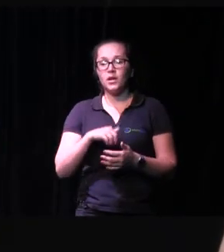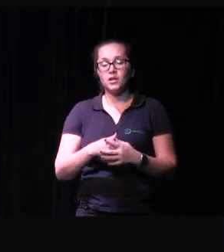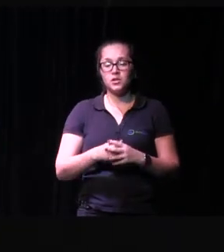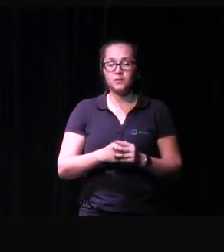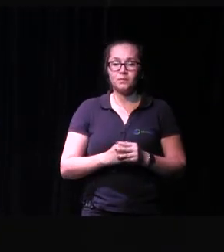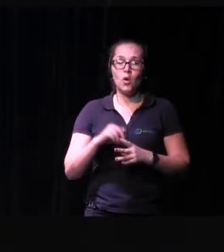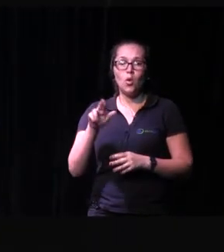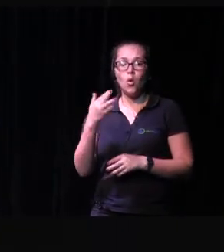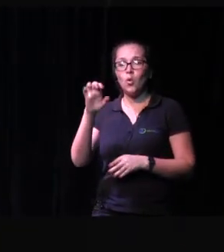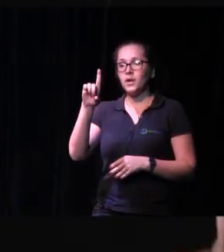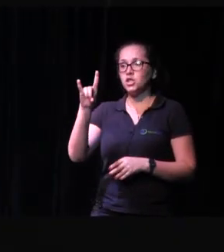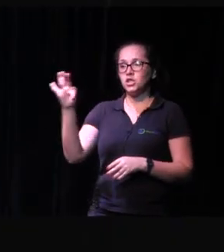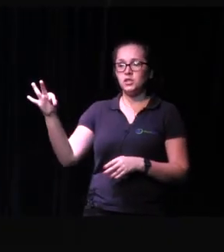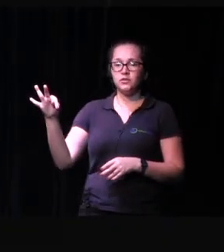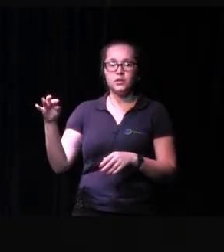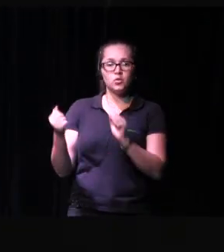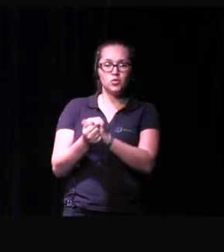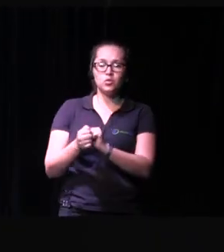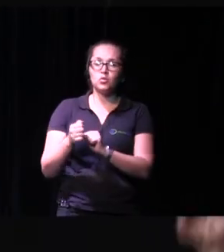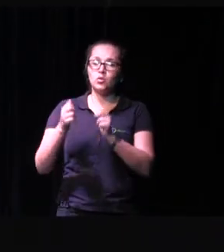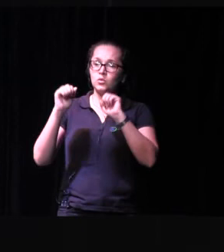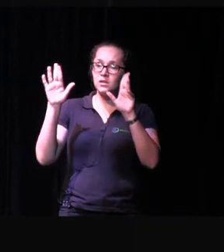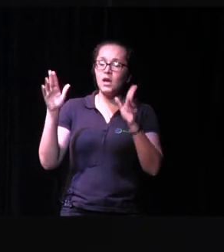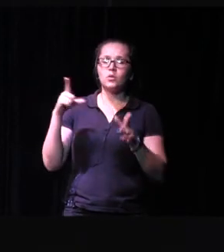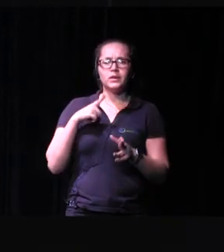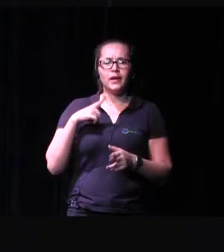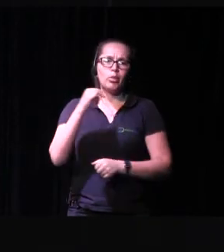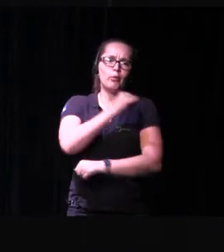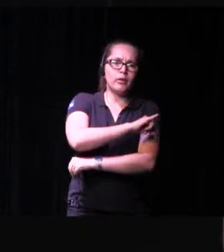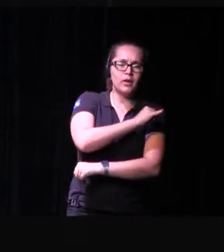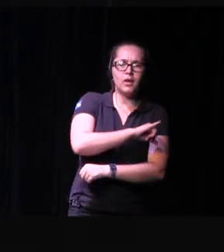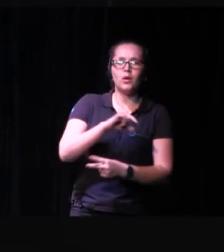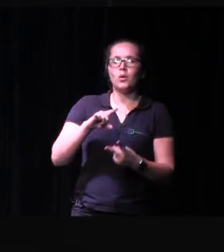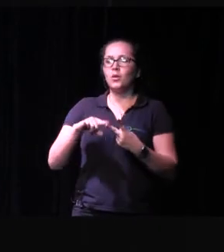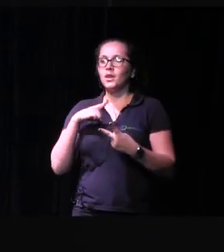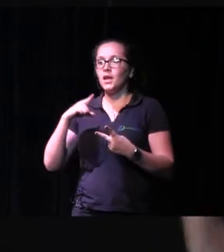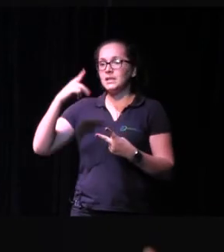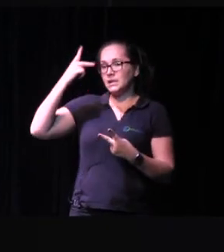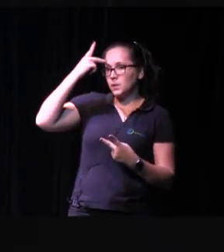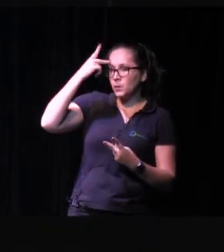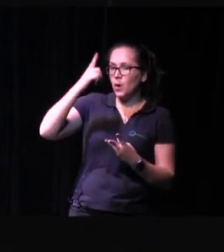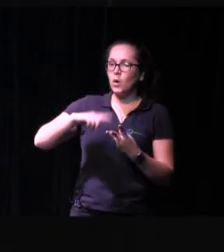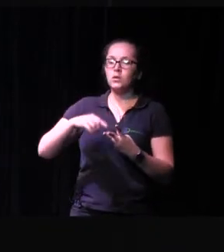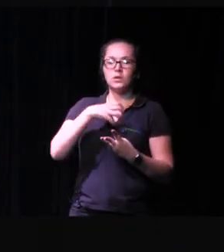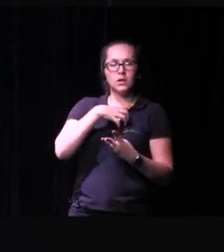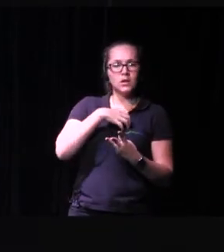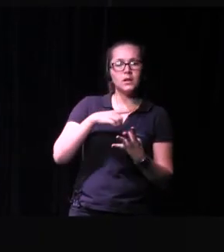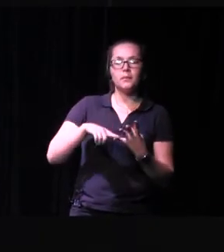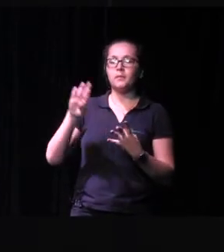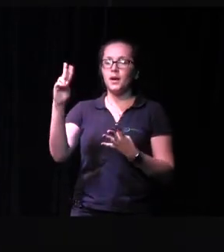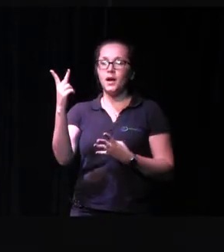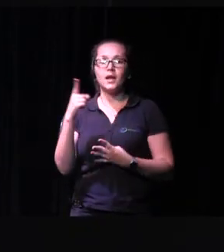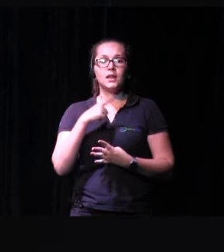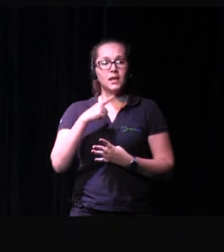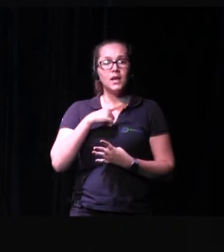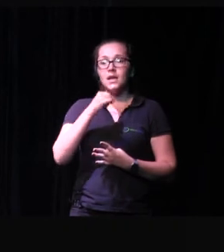ou a Edife com os céus, enfim, a gente tem alguns exemplos em São Paulo e tem no Rio de Janeiro e tem em Salvador e tem em Belo